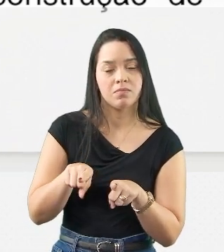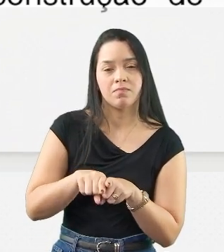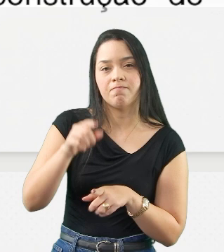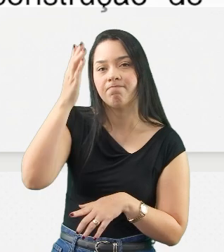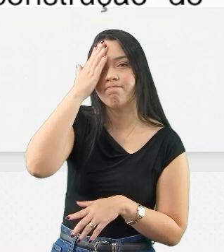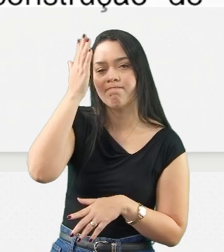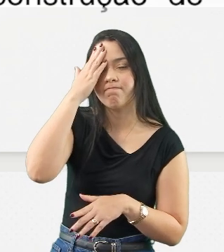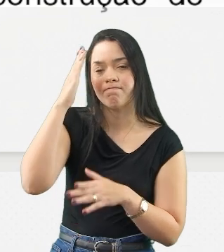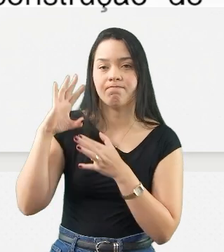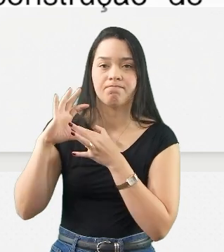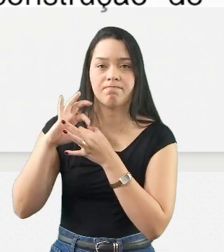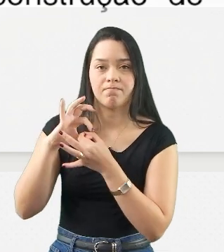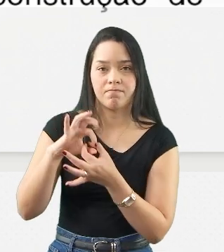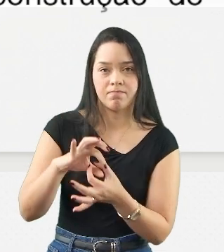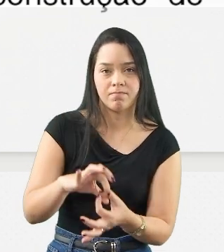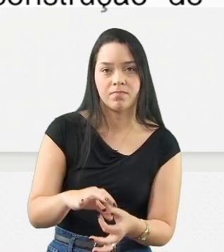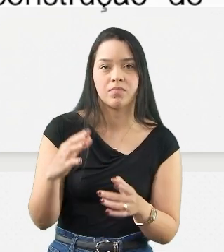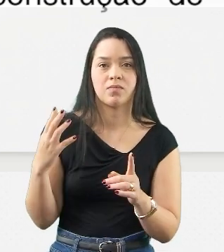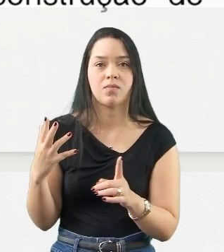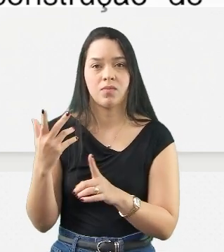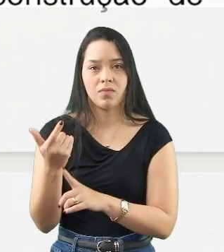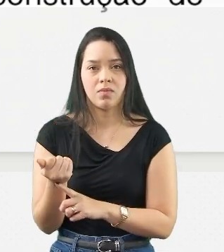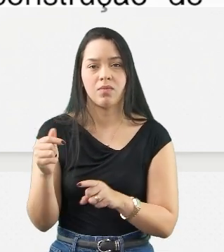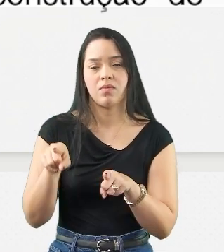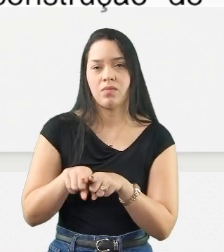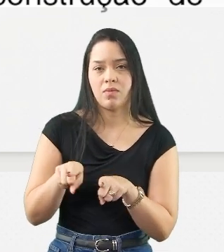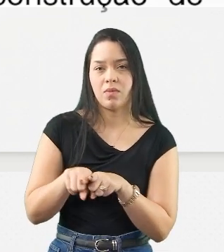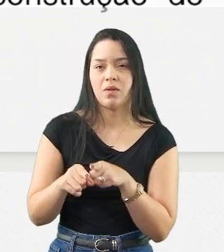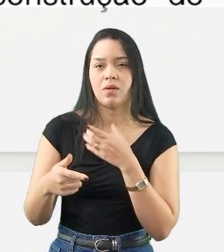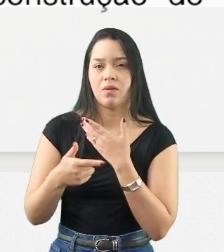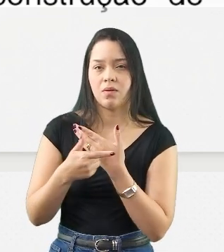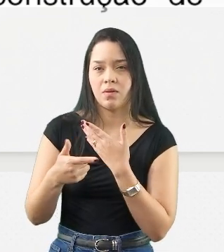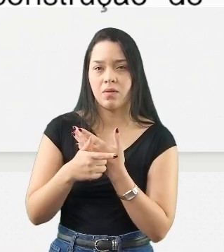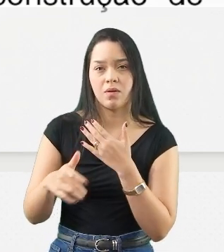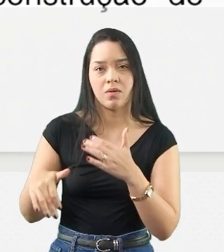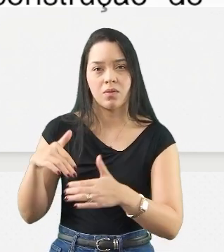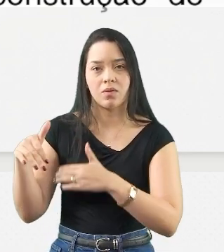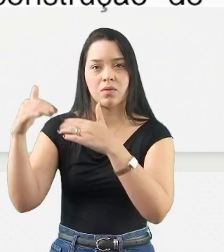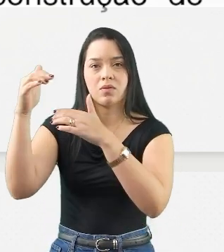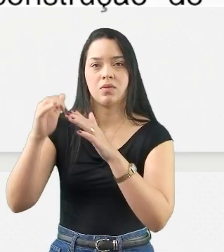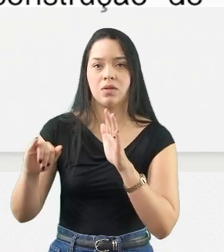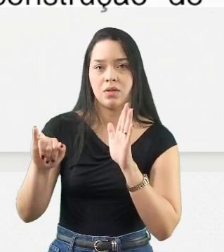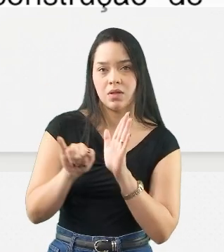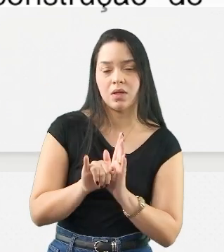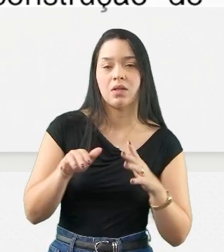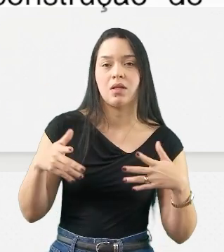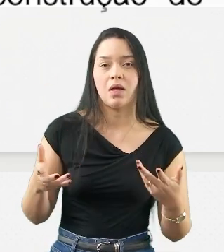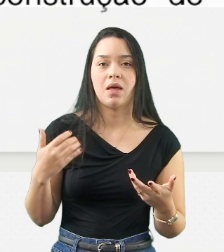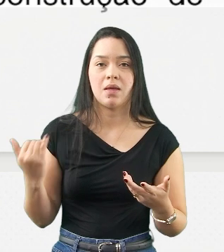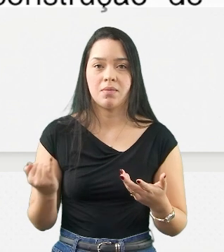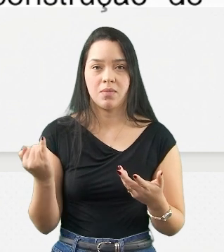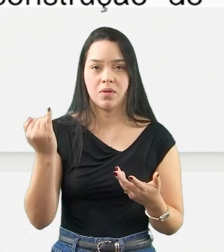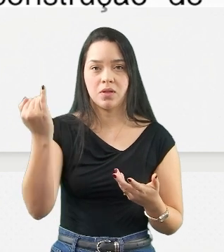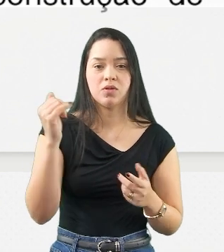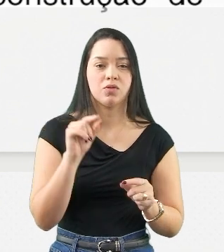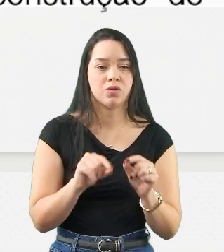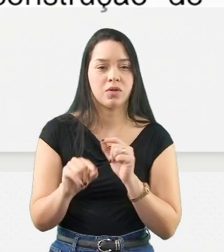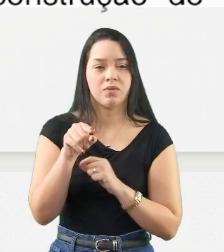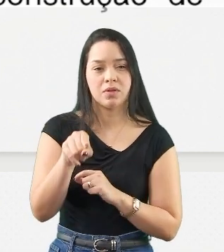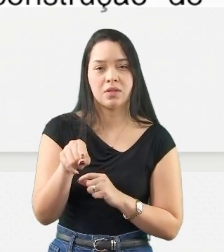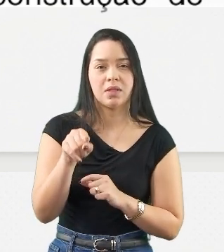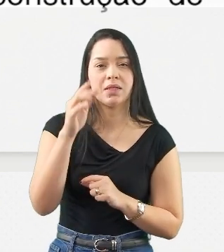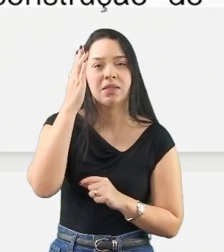contexto da literatura como arte, né, e esse papel na construção de identidades, é importante, estudante, você entender que